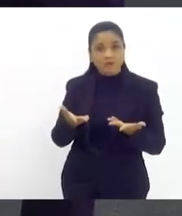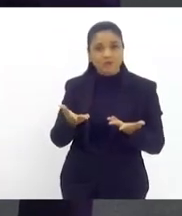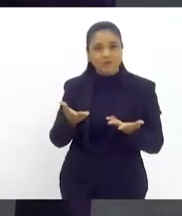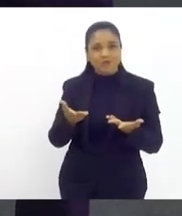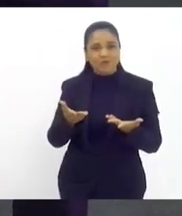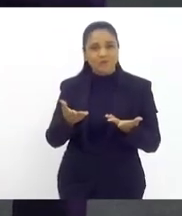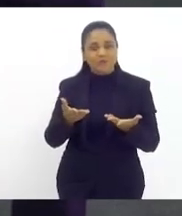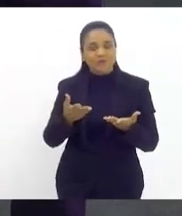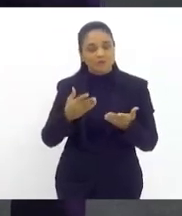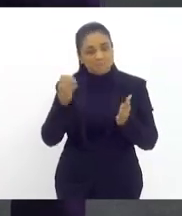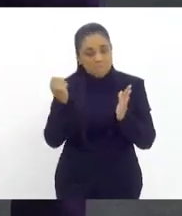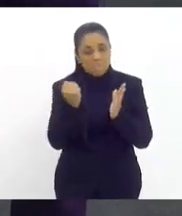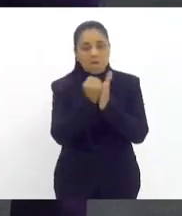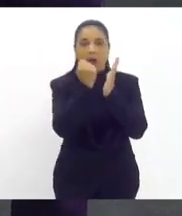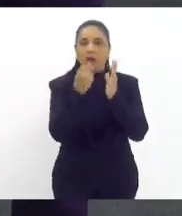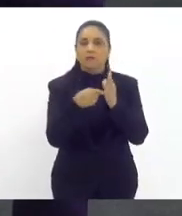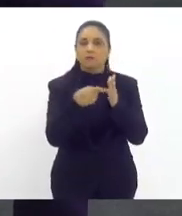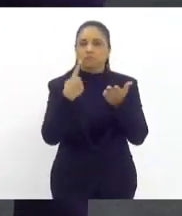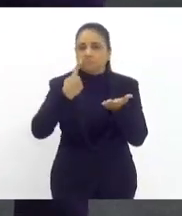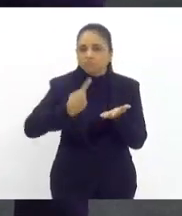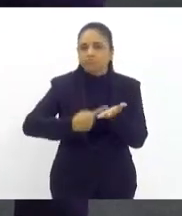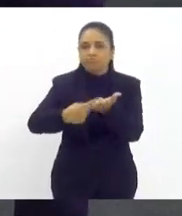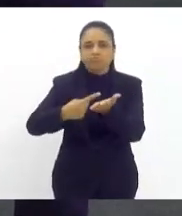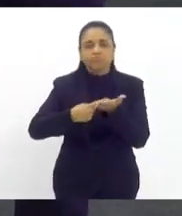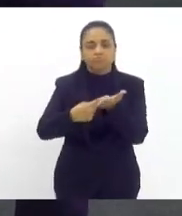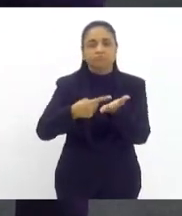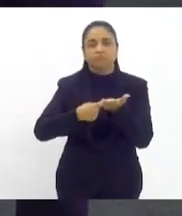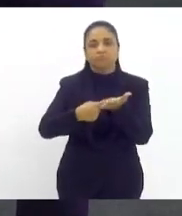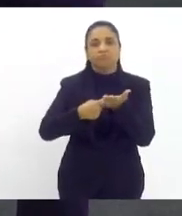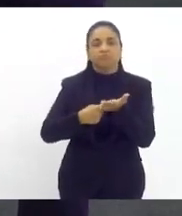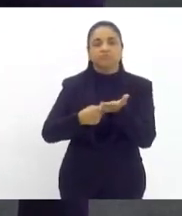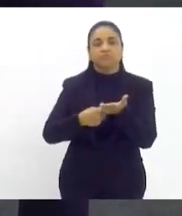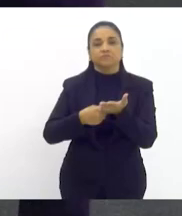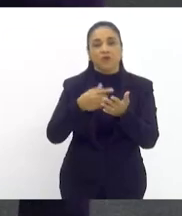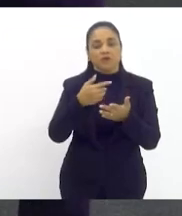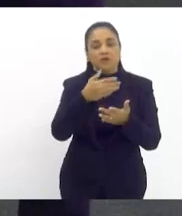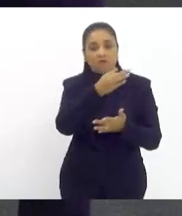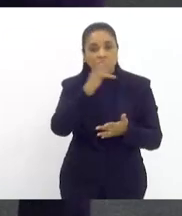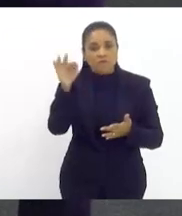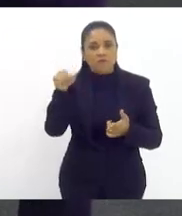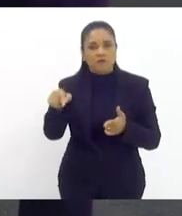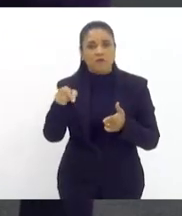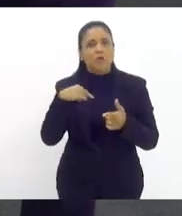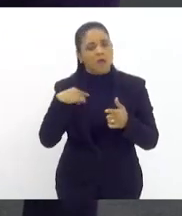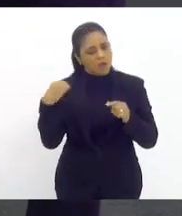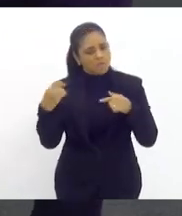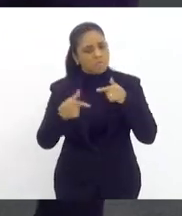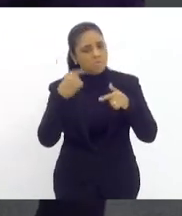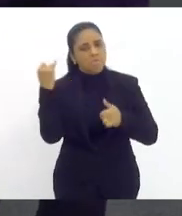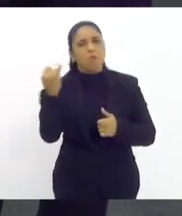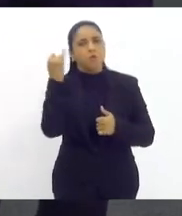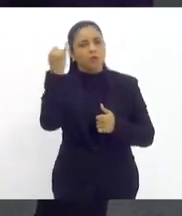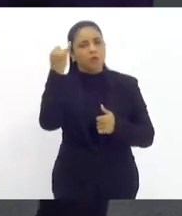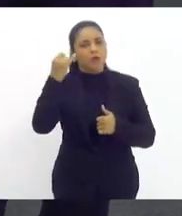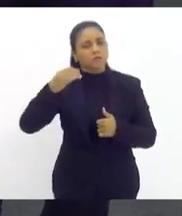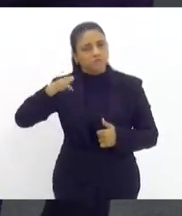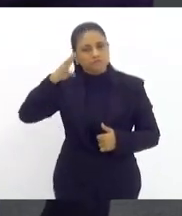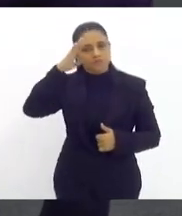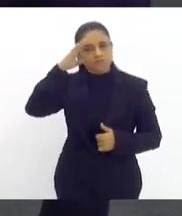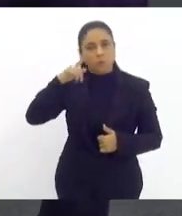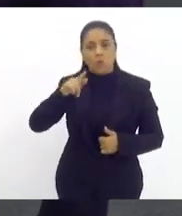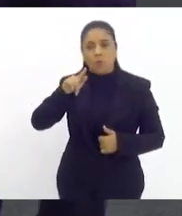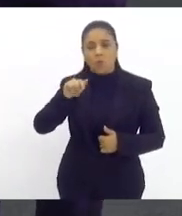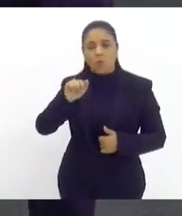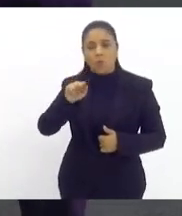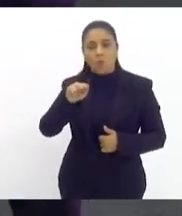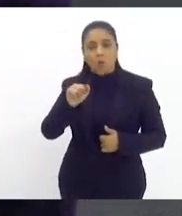o Pacto Federativo e garantir essa autonomia territorial para essa função tão importante que é da Guarda Municipal. Existem cidades que